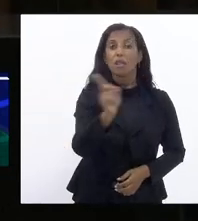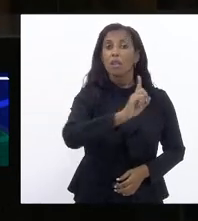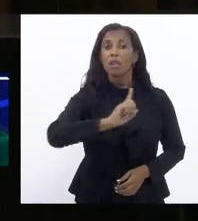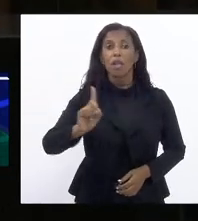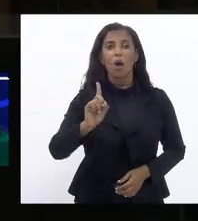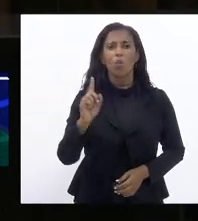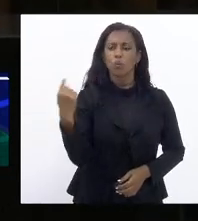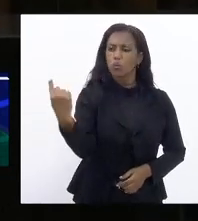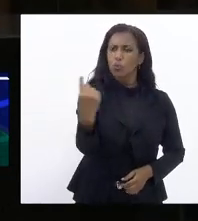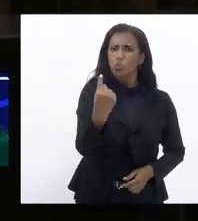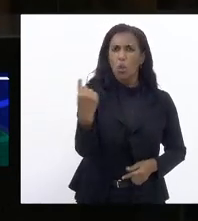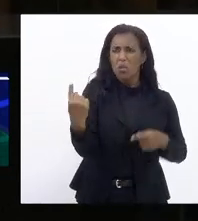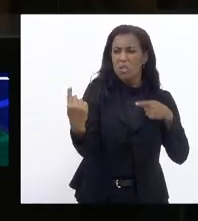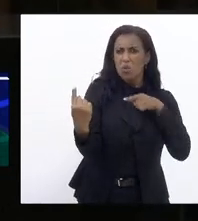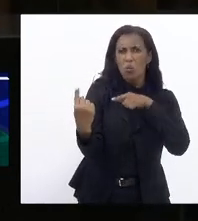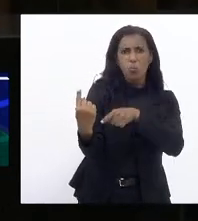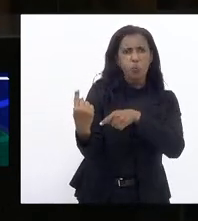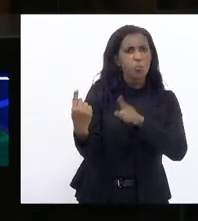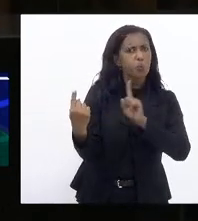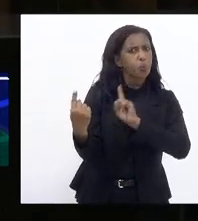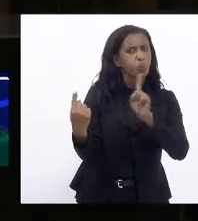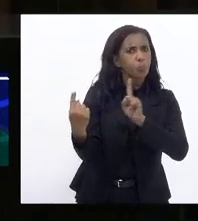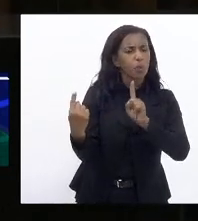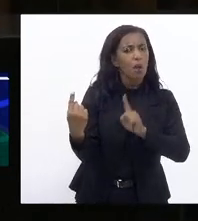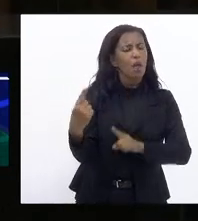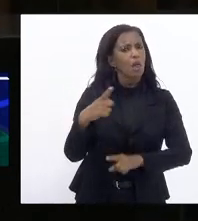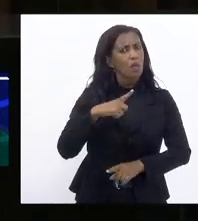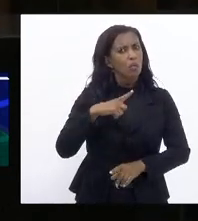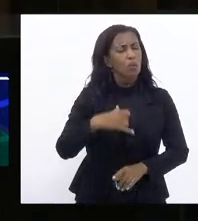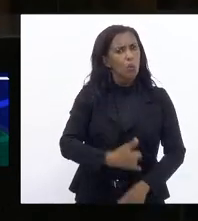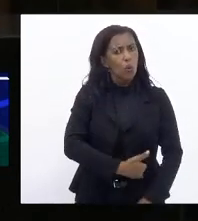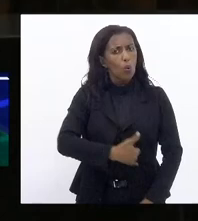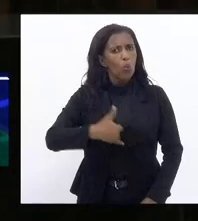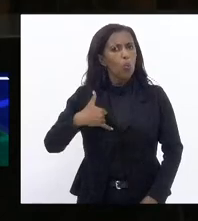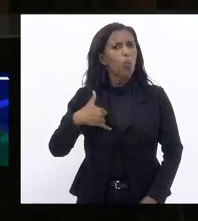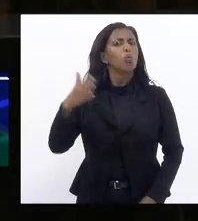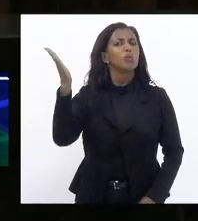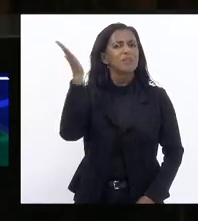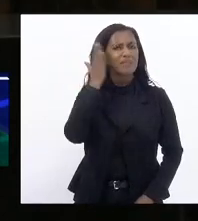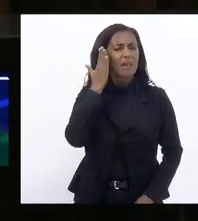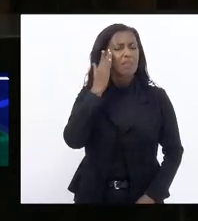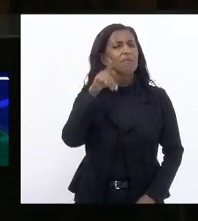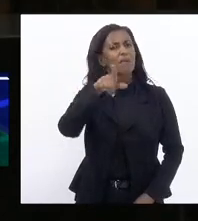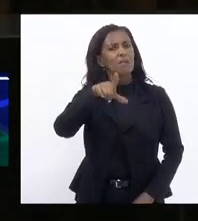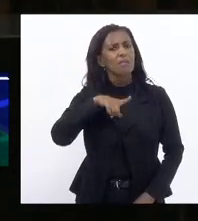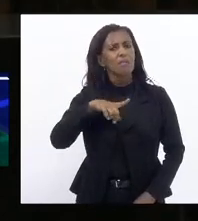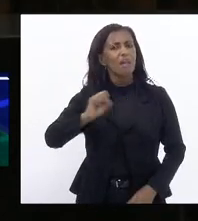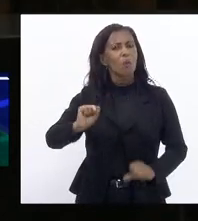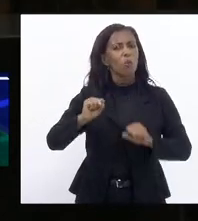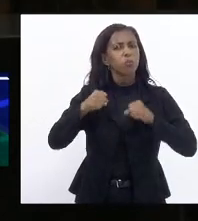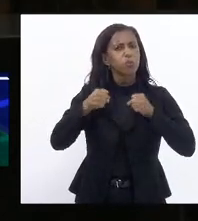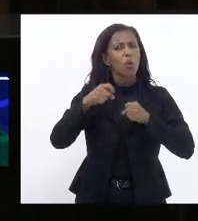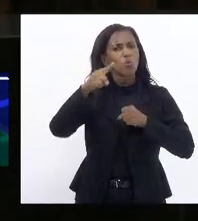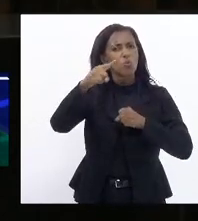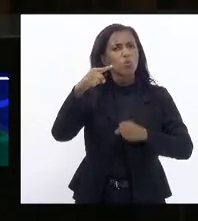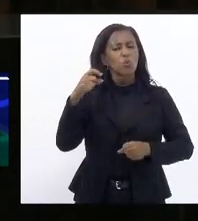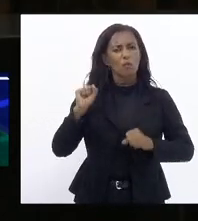sozinho. Eu tenho muito orgulho de saber que nós temos um guerreiro do seu